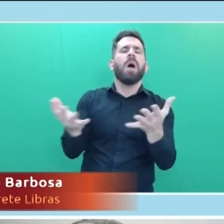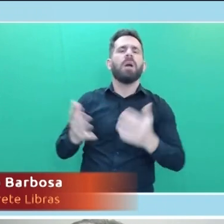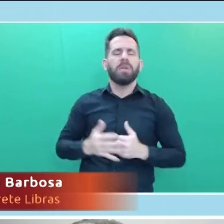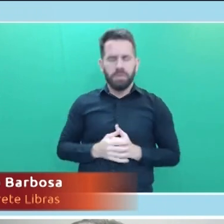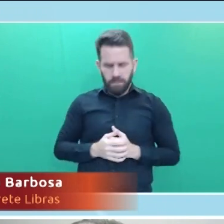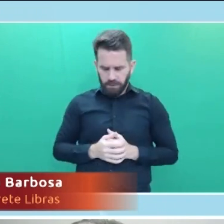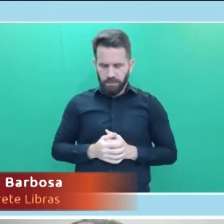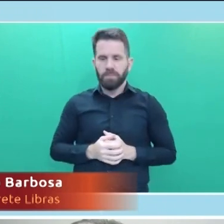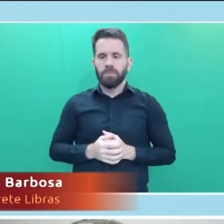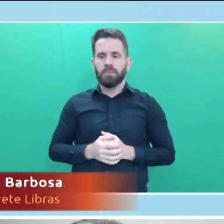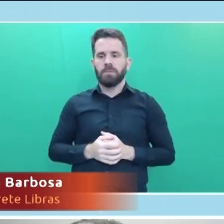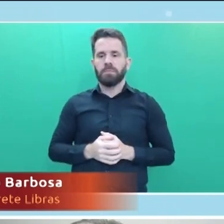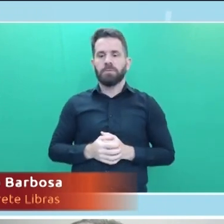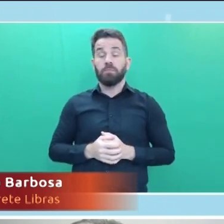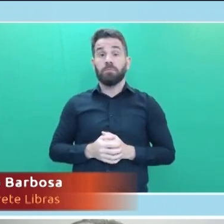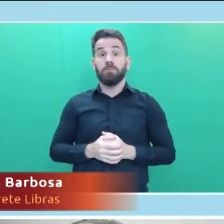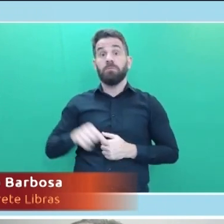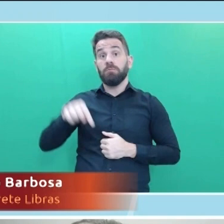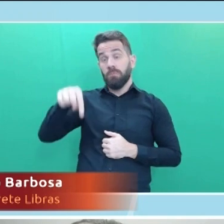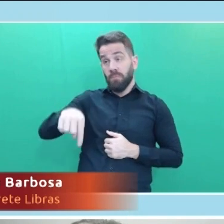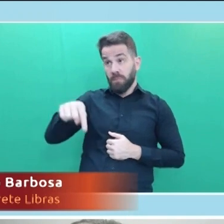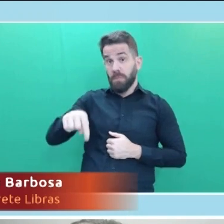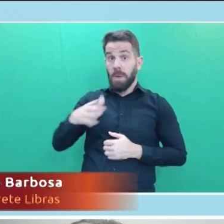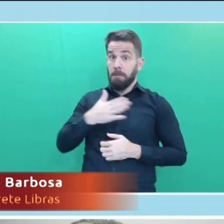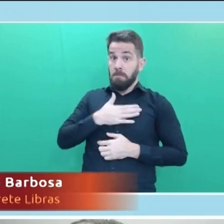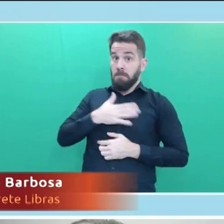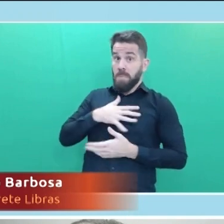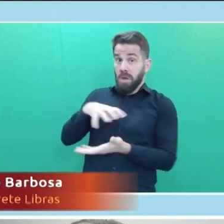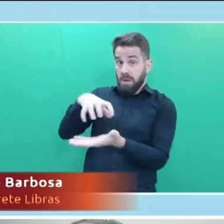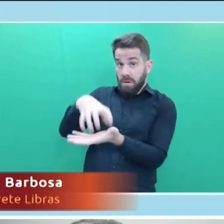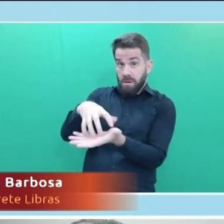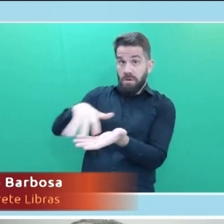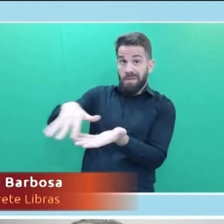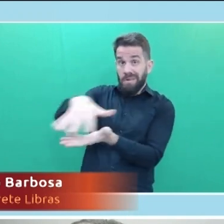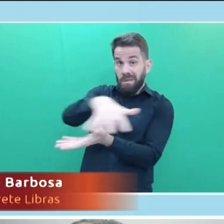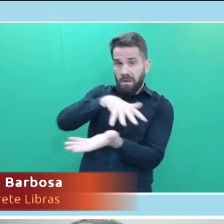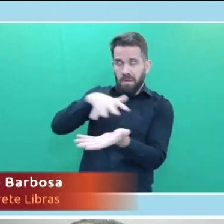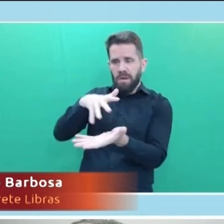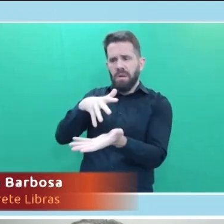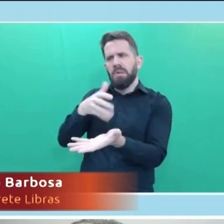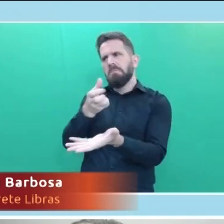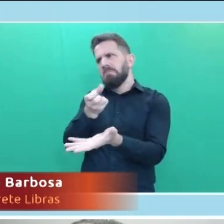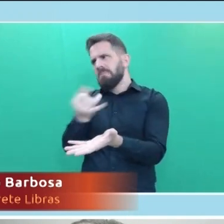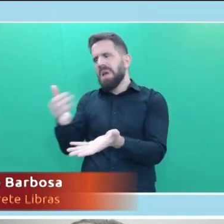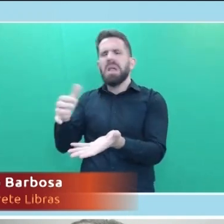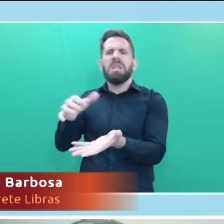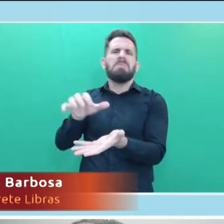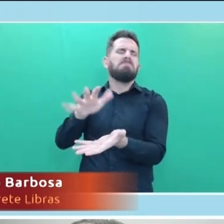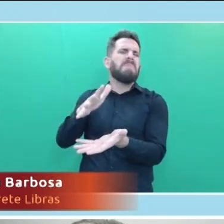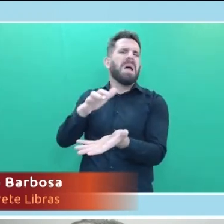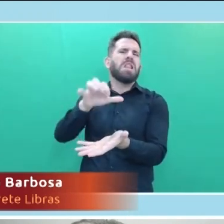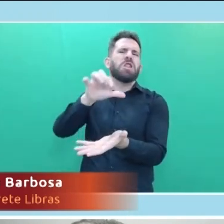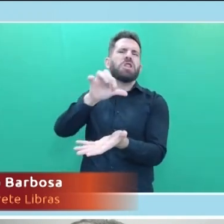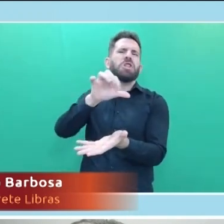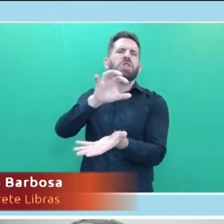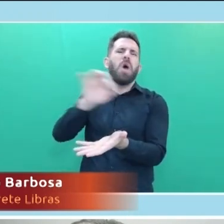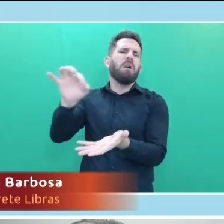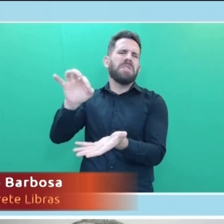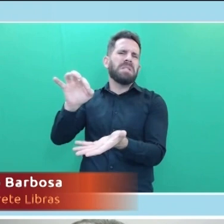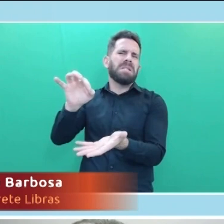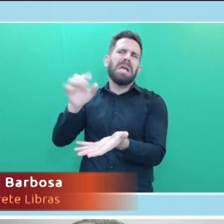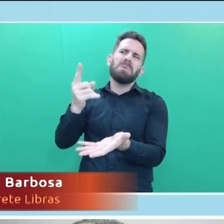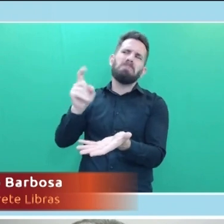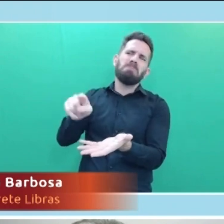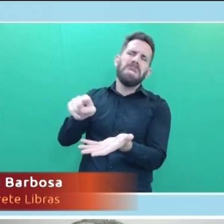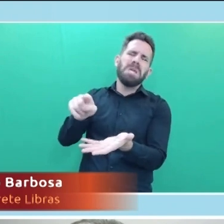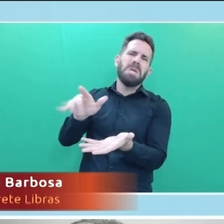Aqui na minha aldeia, só na minha aldeia, em torno de quase 900, quase 1.000, em torno. Não